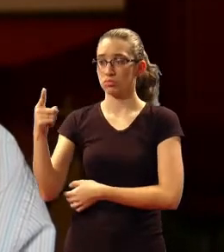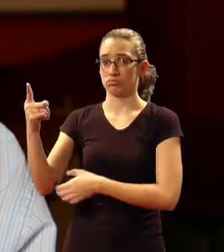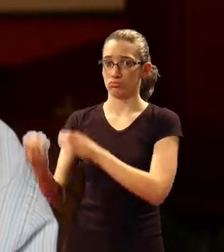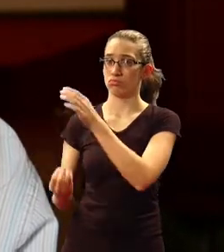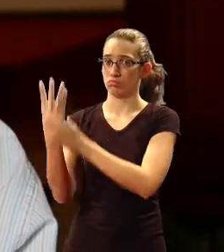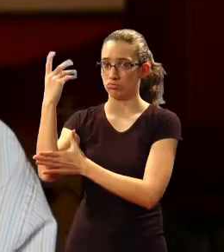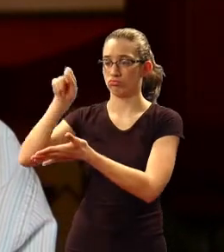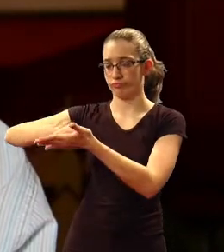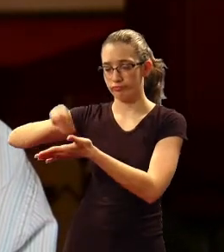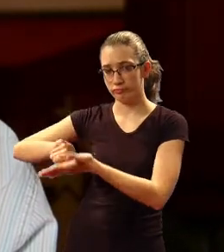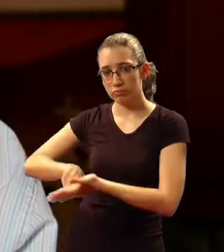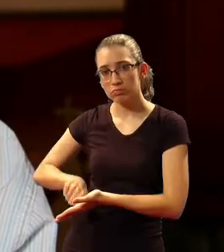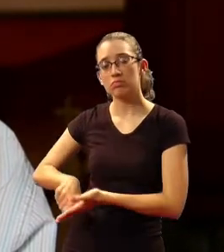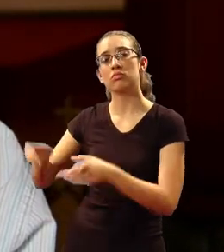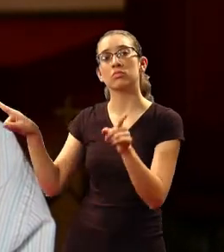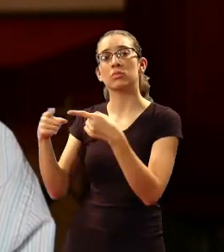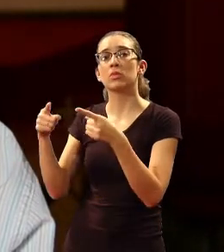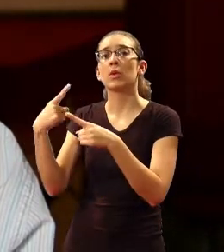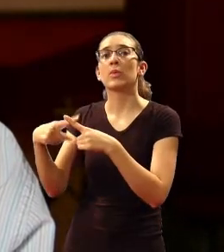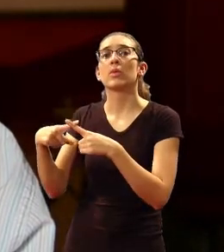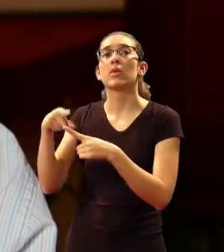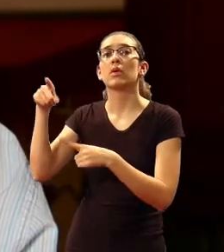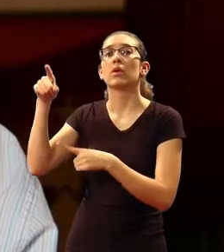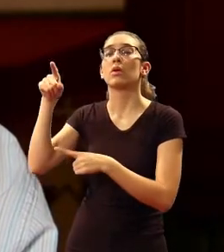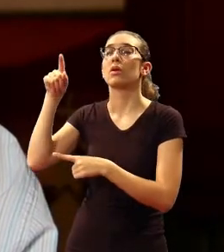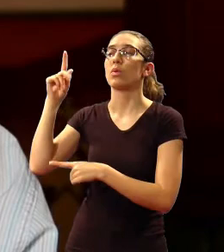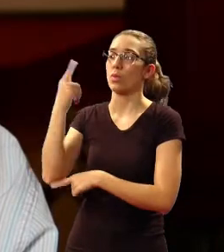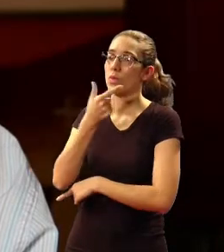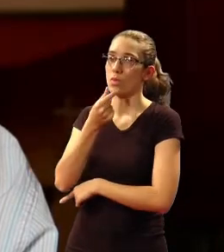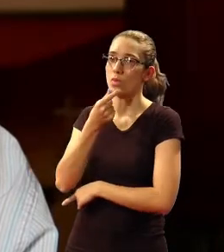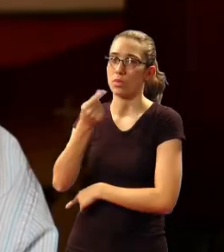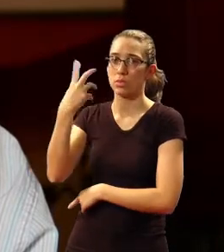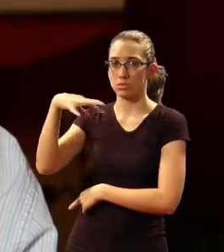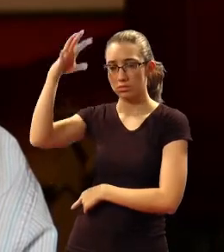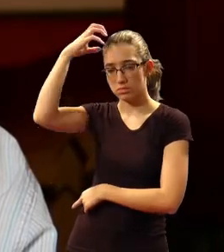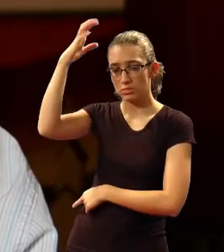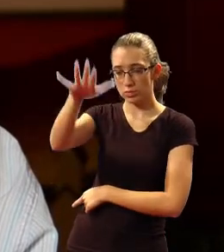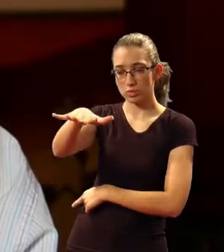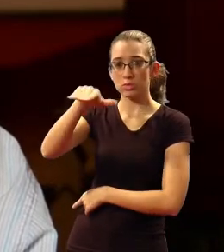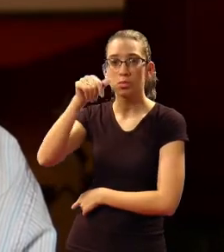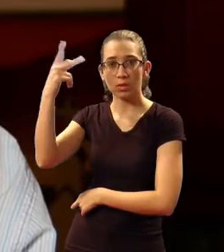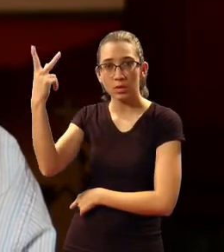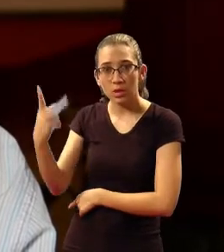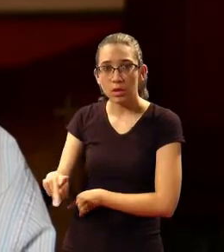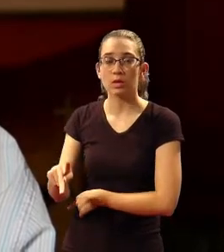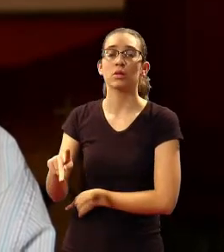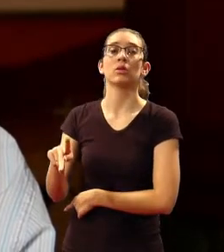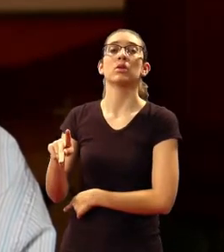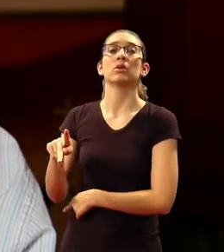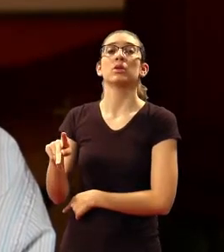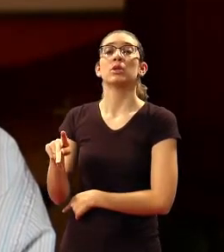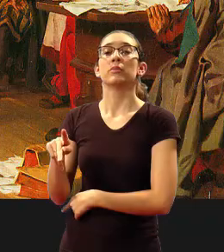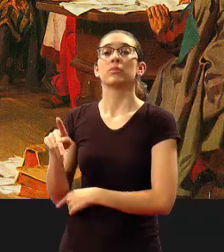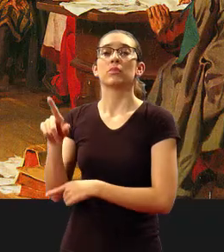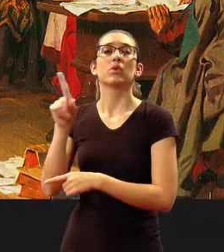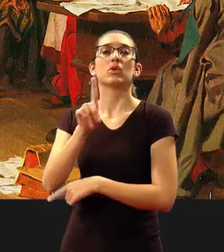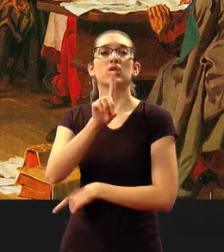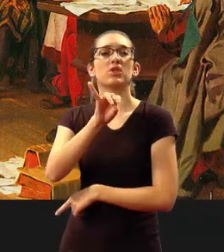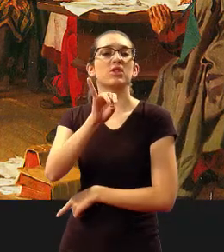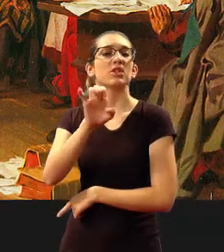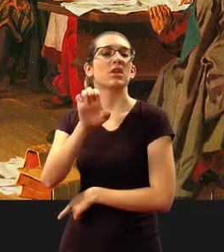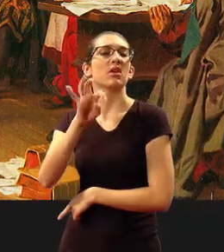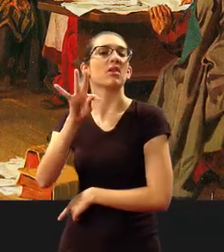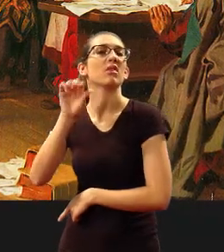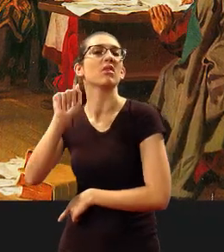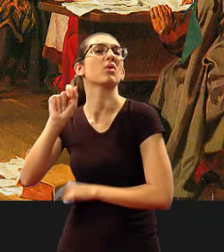1521, quando ele fora convocado pelo imperador Carlos V para a Dieta de Worms.